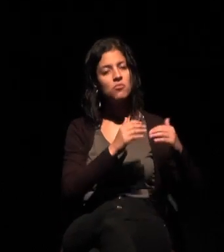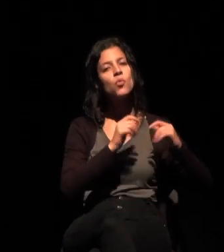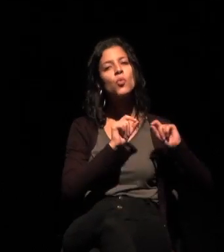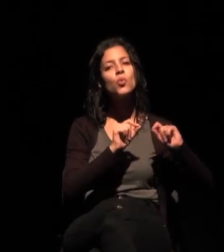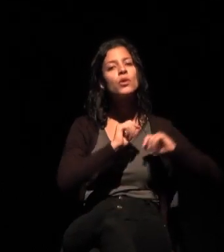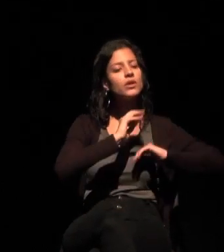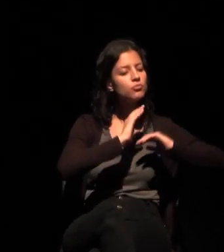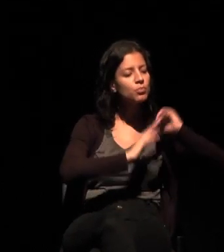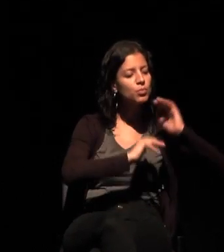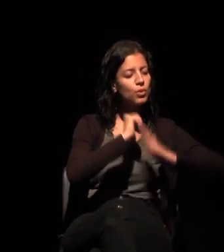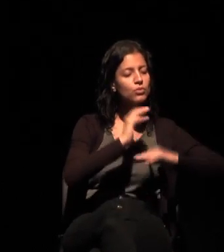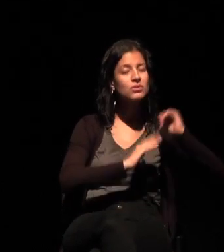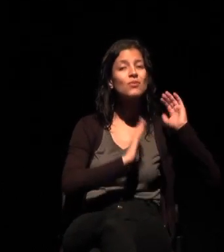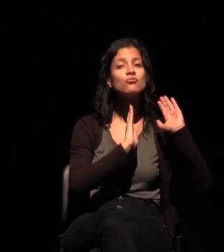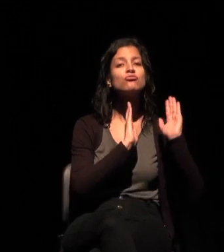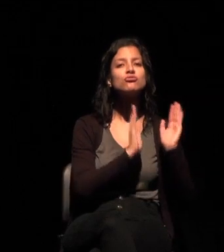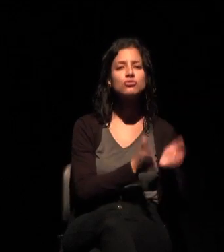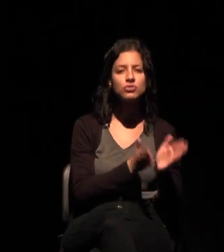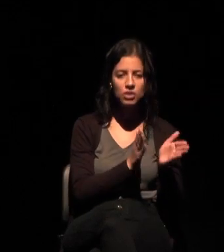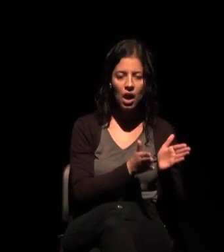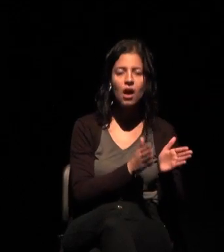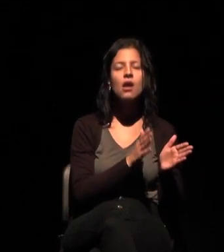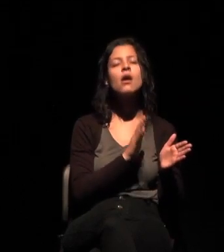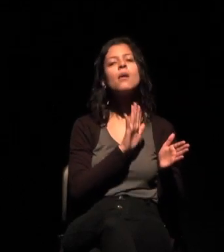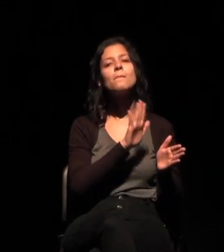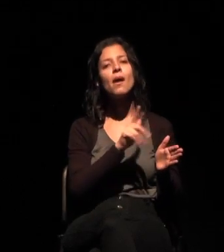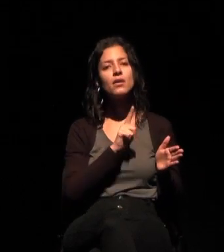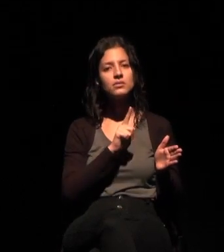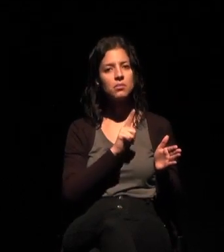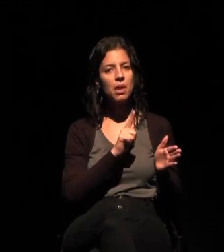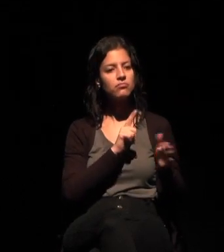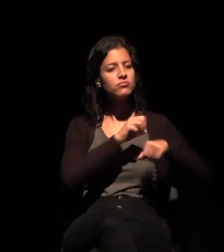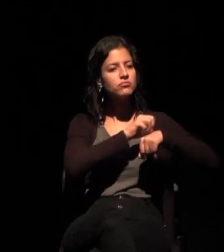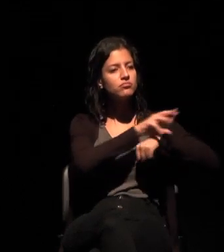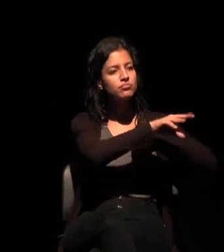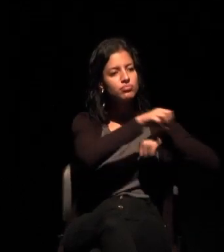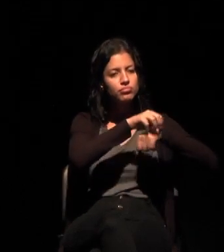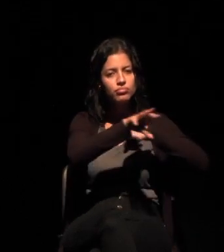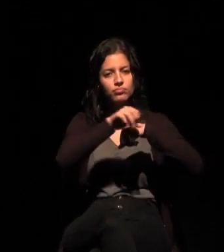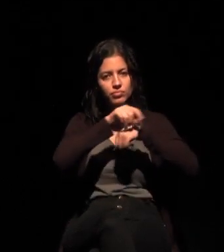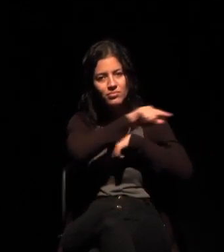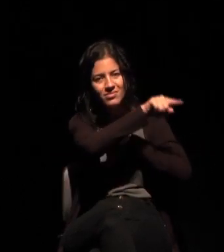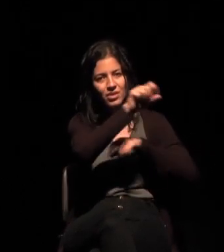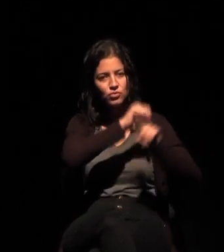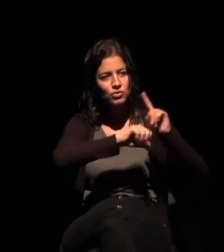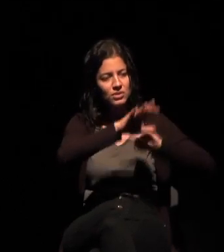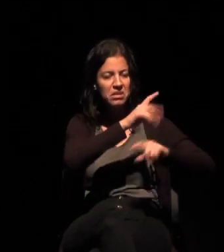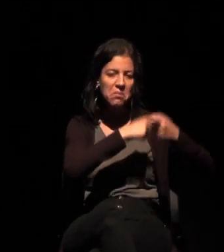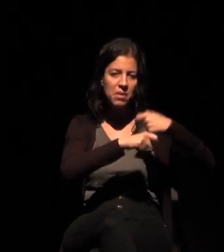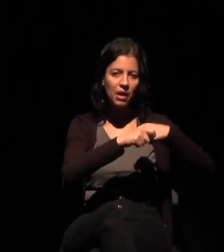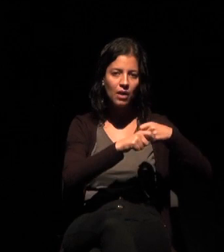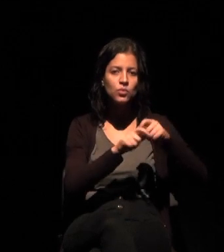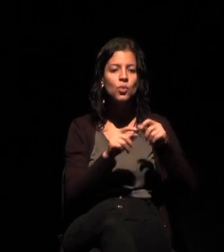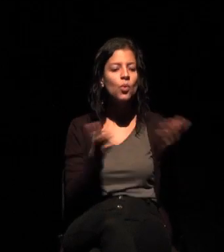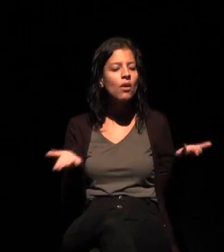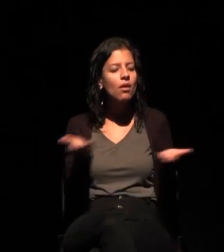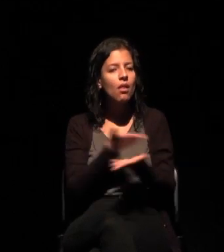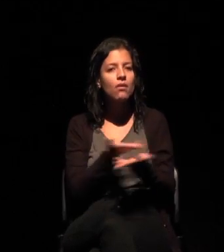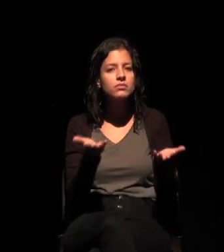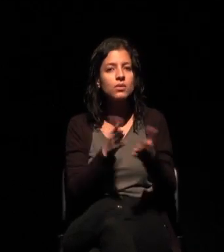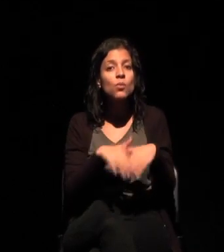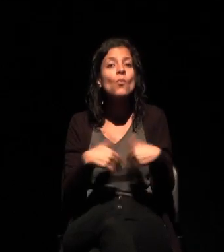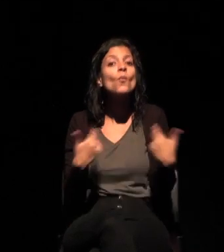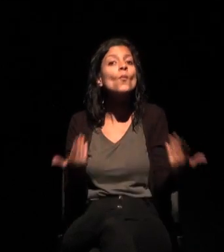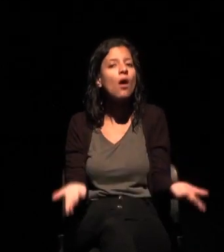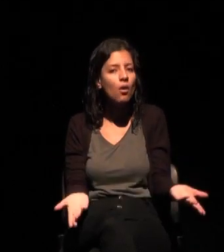é transferido para esquivado e/ou o merkava e nesse sentido vamos trazer